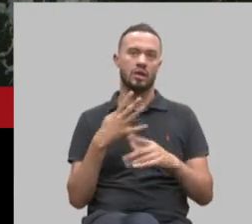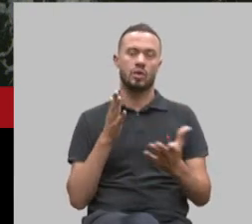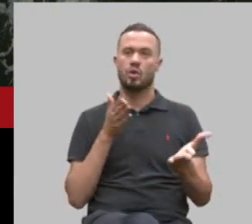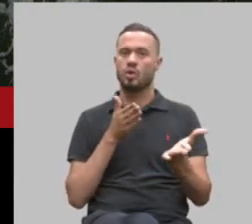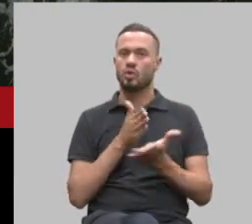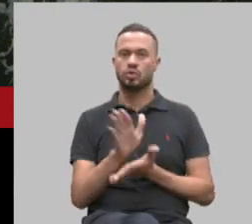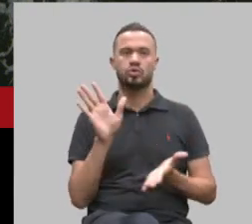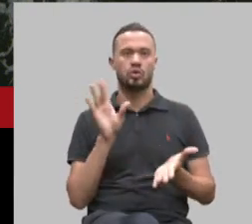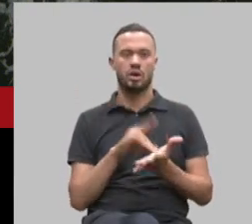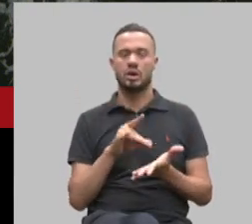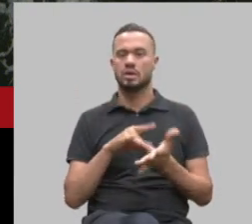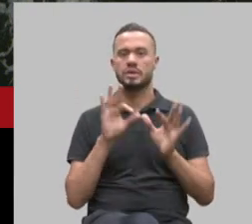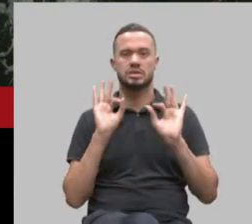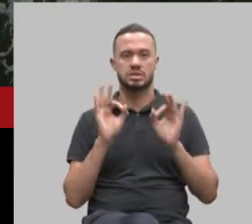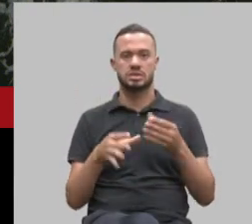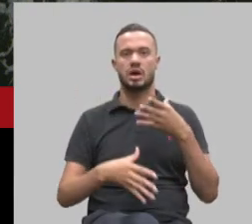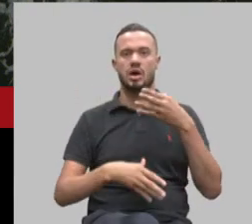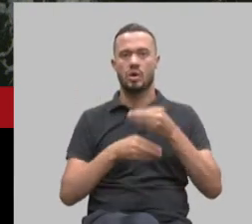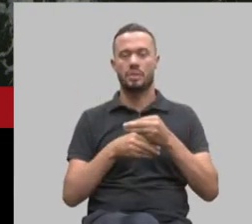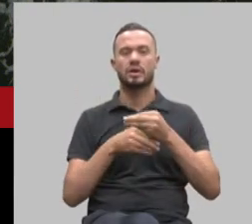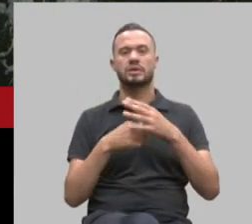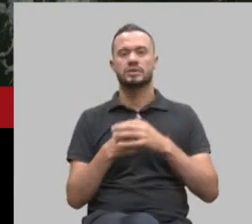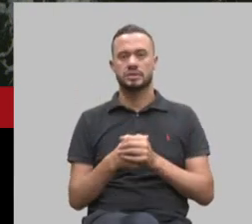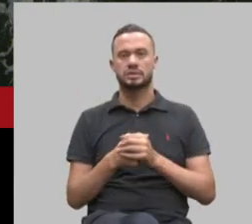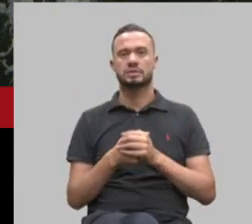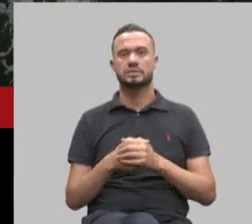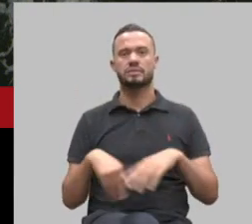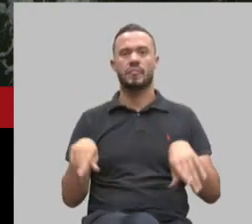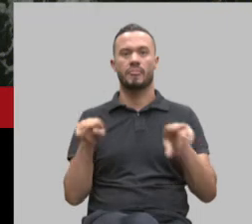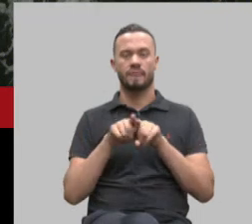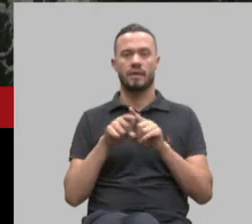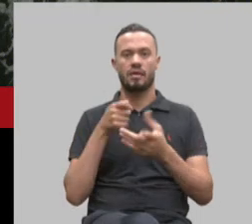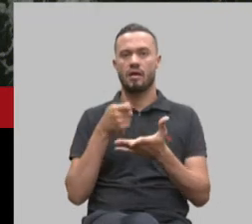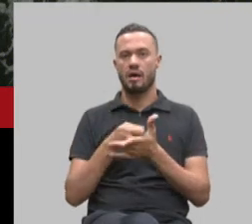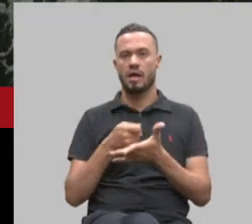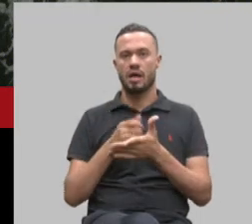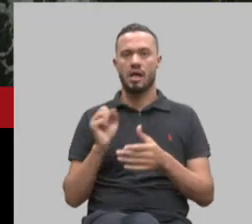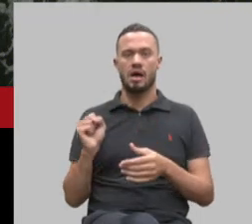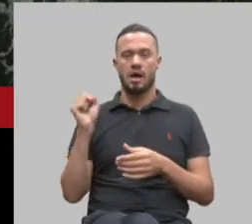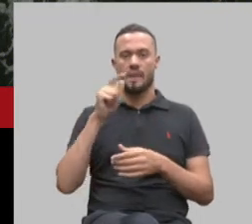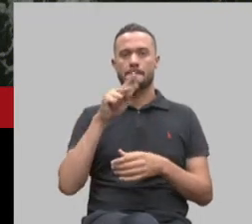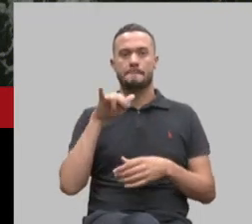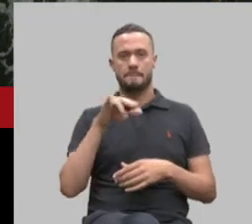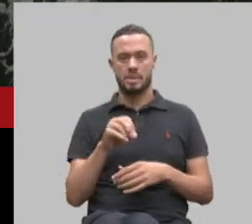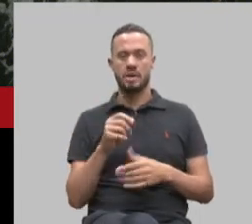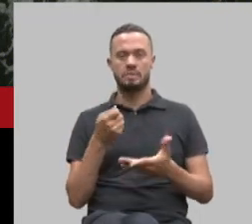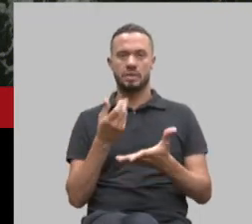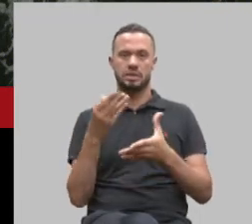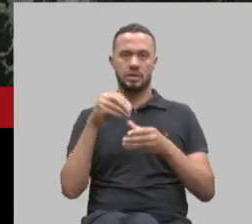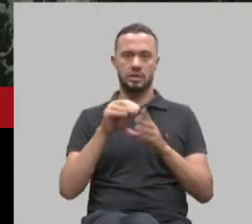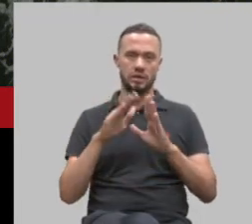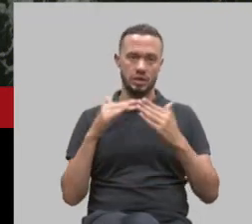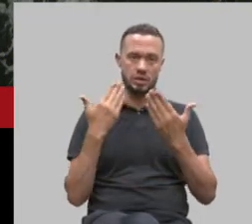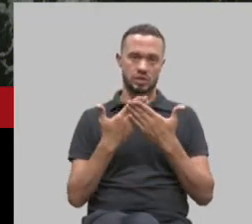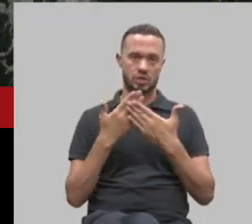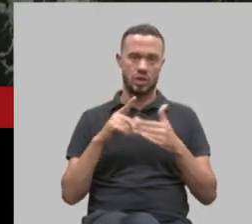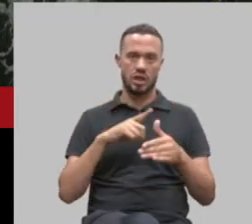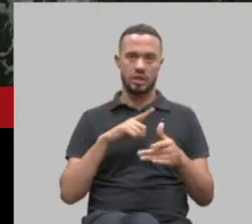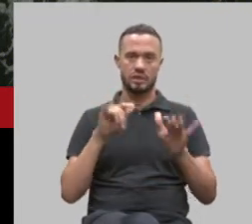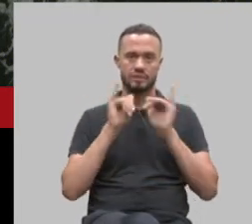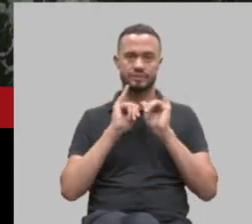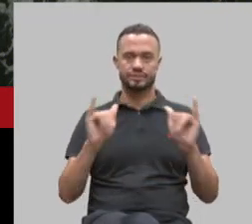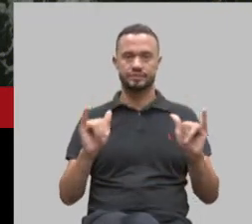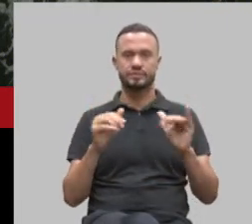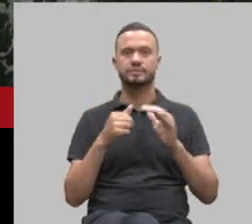a mais completa e eh busca Inclusive a garantia do Pleno funcionamento dos grêmios estudantis dentro da escola e eu tenho um relato para dar inclusive de